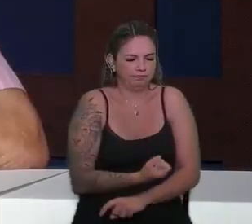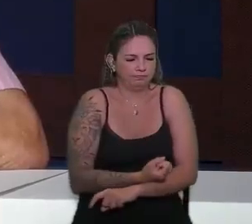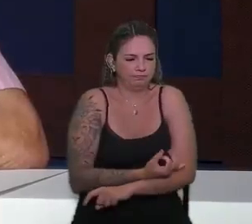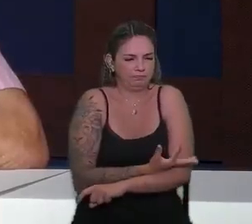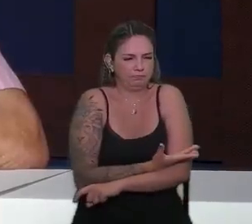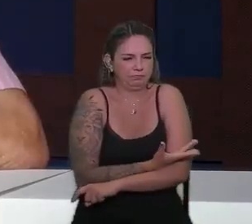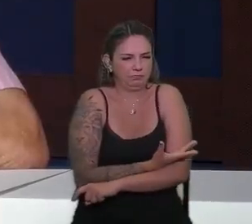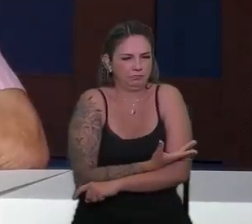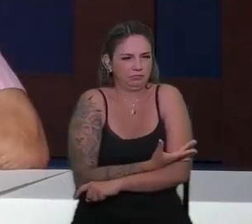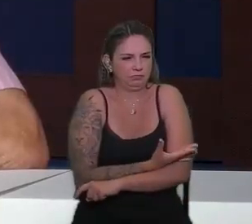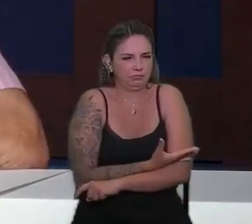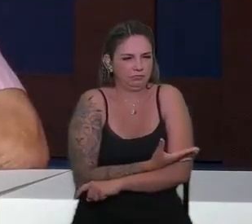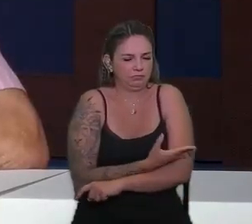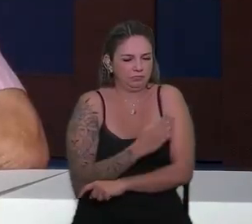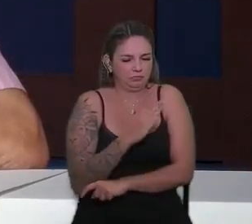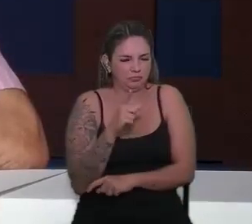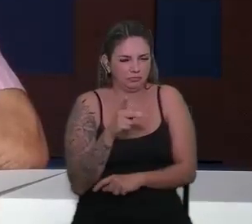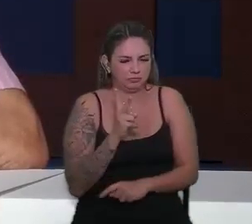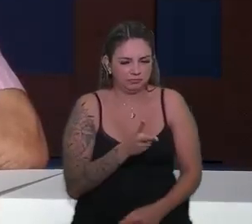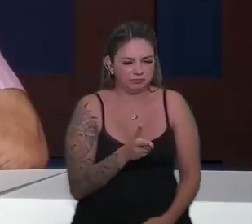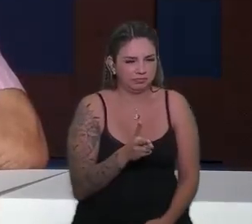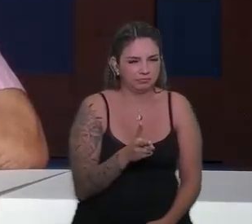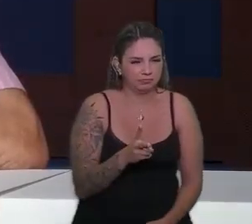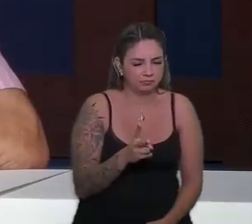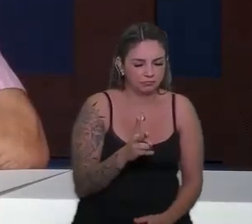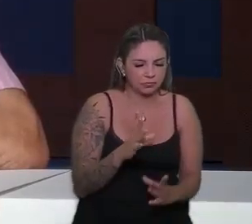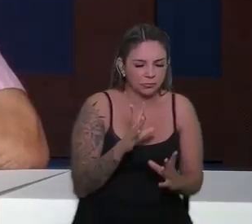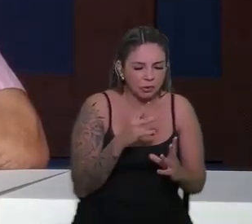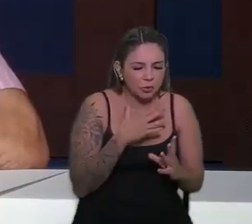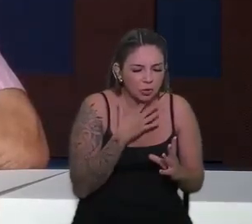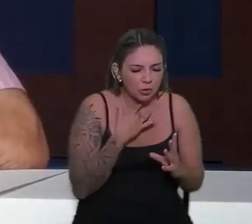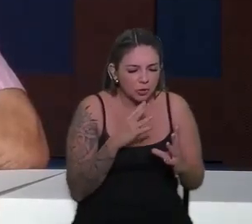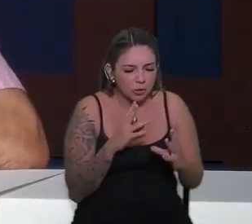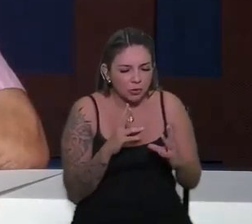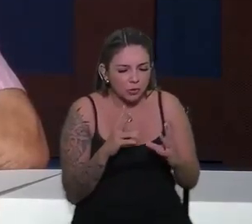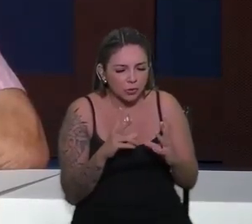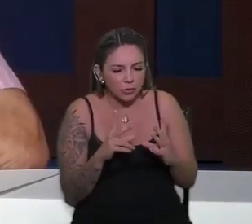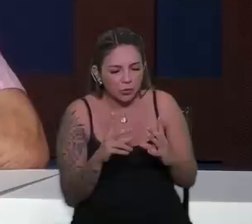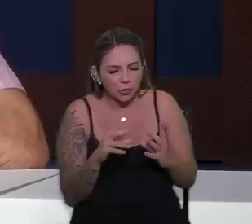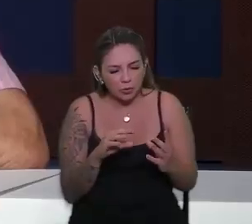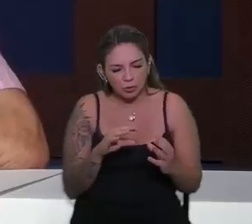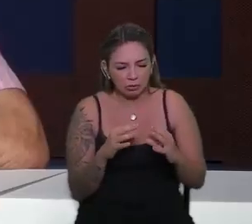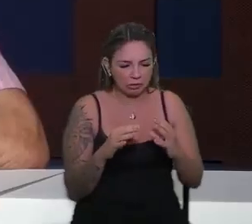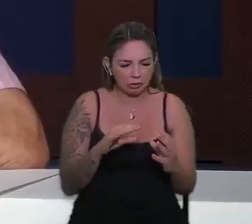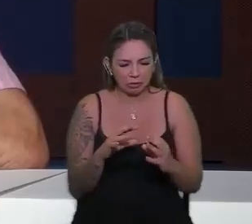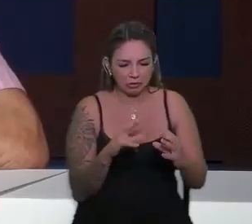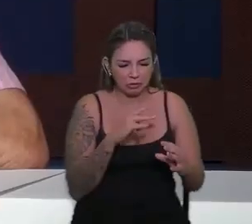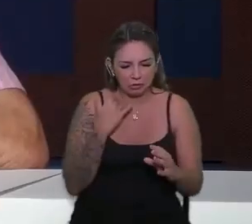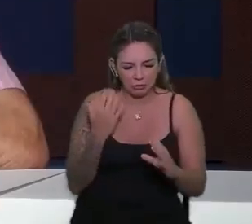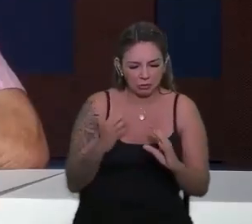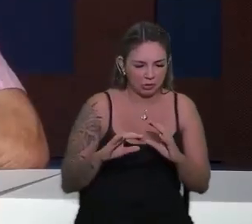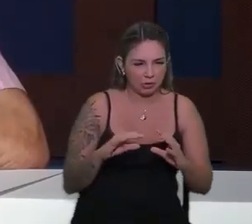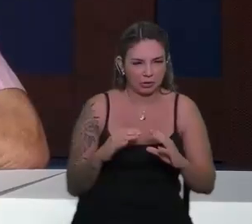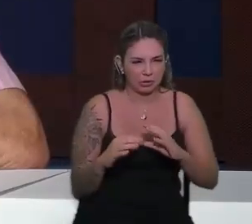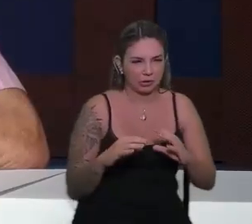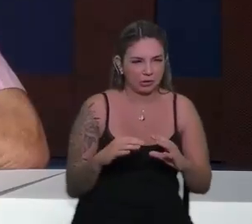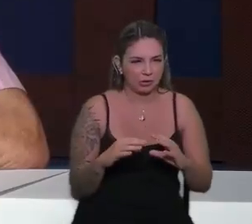Meio bicho-lixo, ela continua se apagando. Gira mais um pouco,